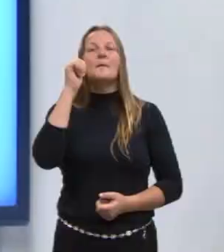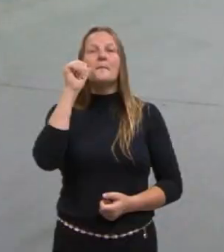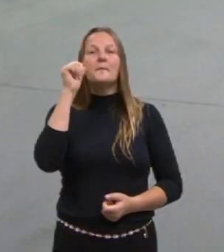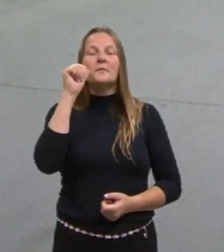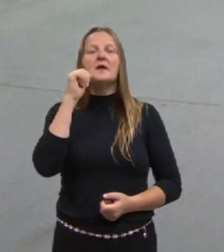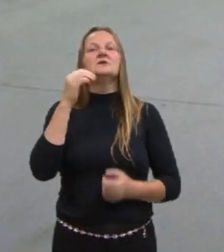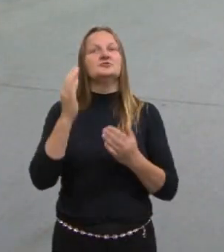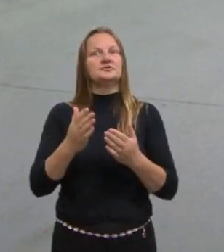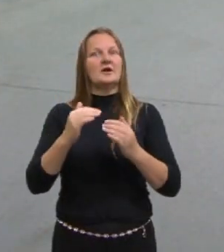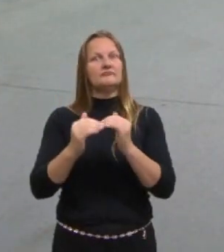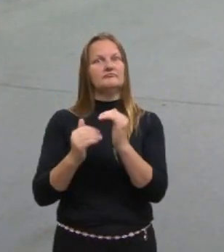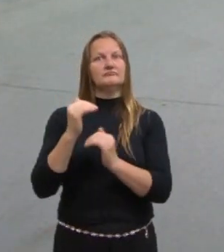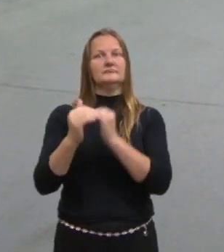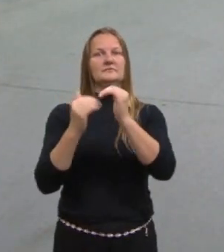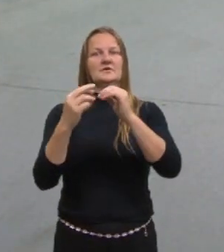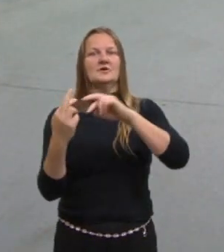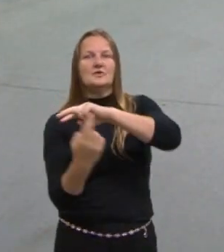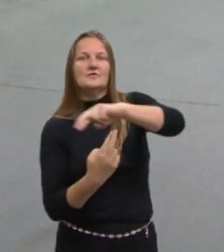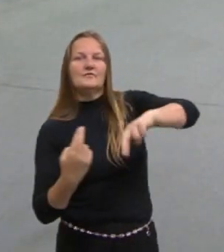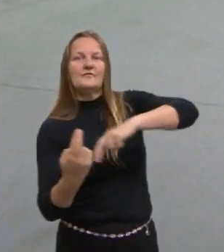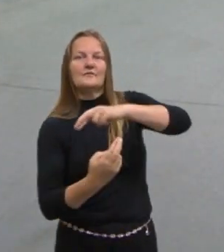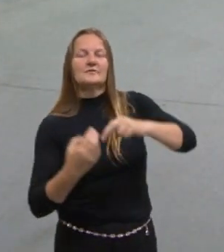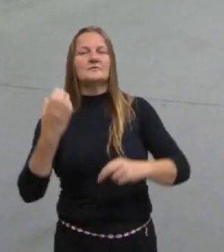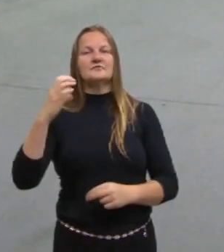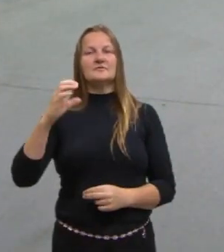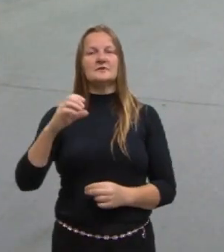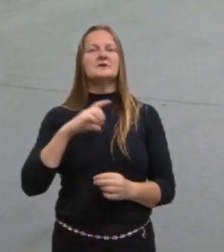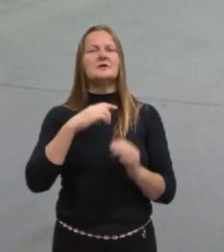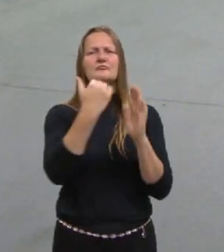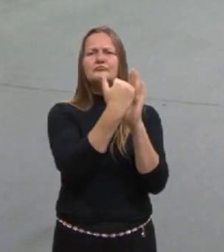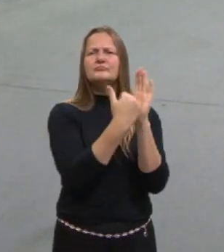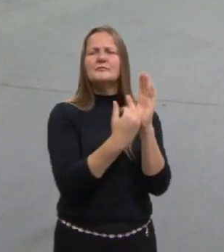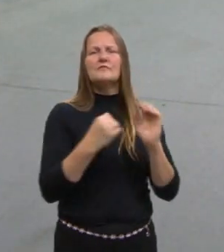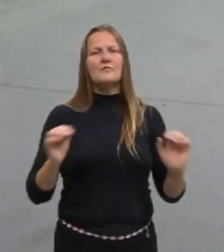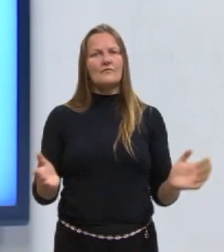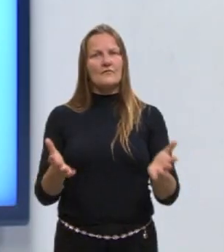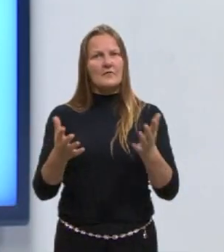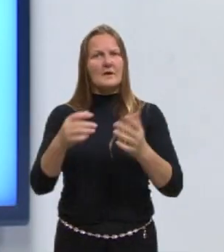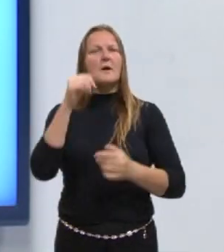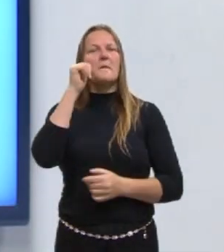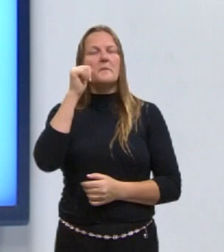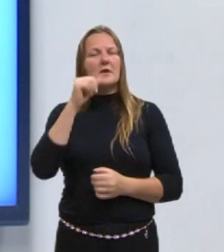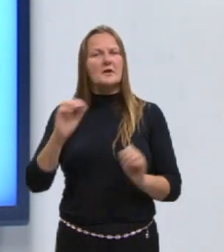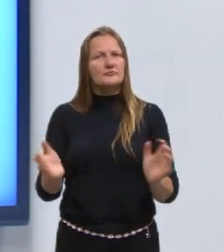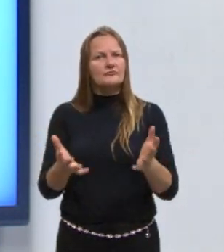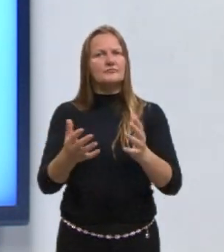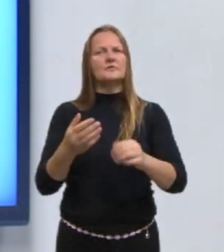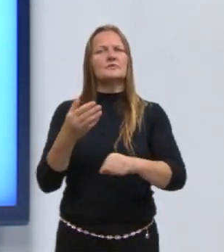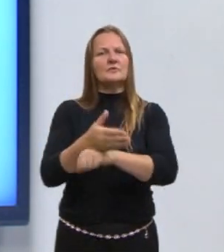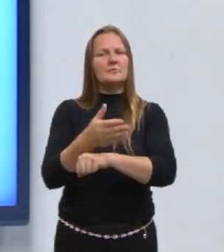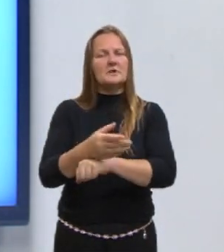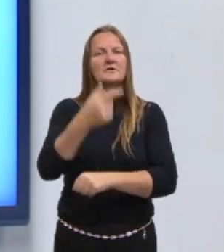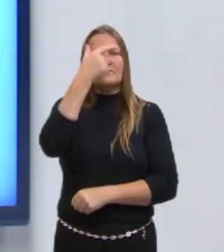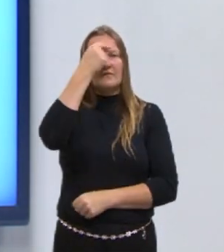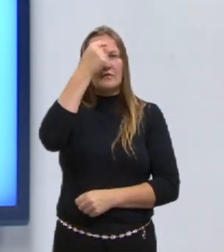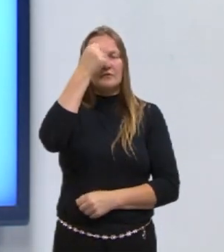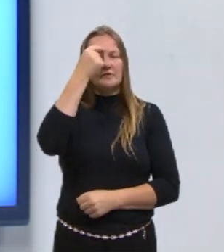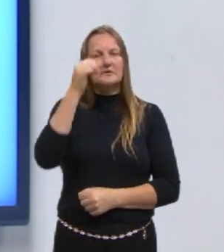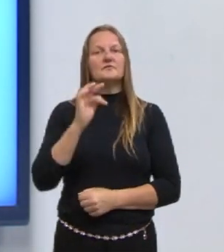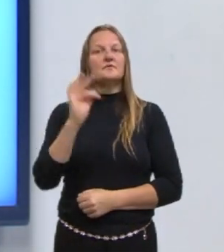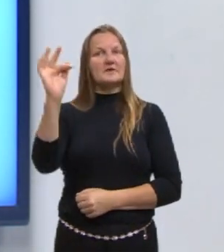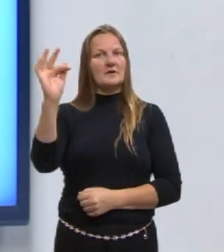estão bem mais envolvidas nas ciências e existem vários programas de incentivo a isso, né? Inclusive nas universidades